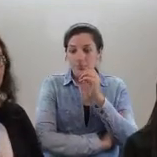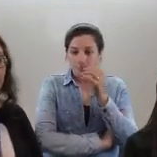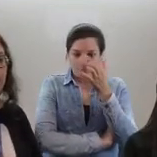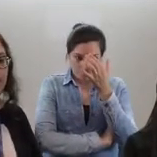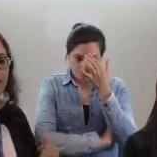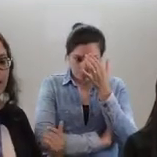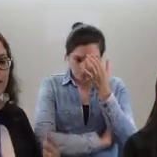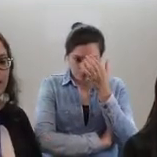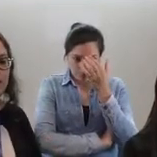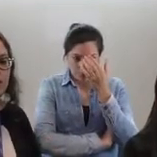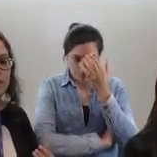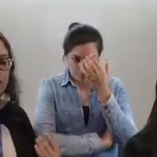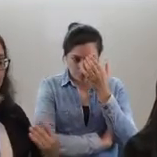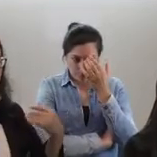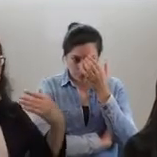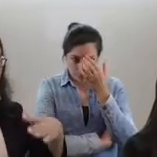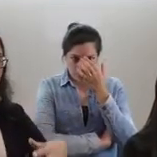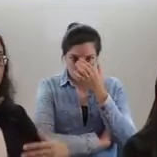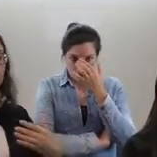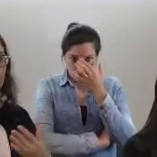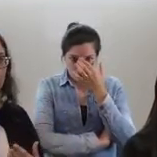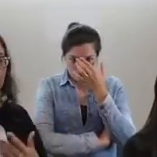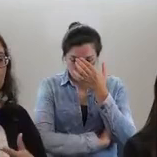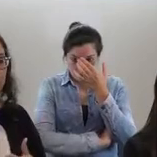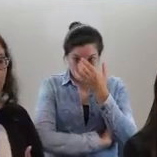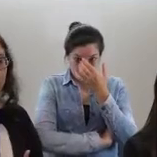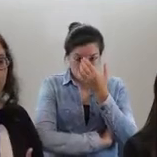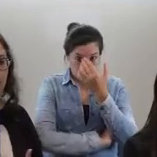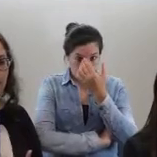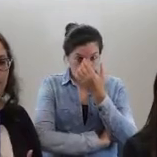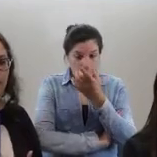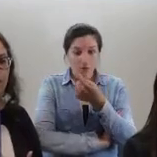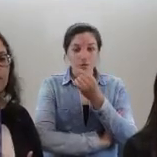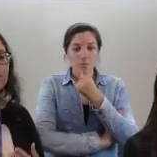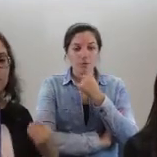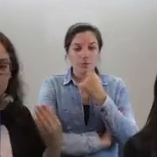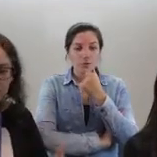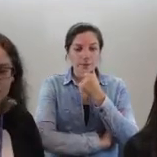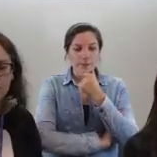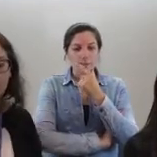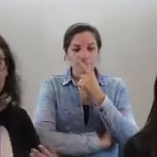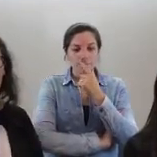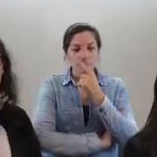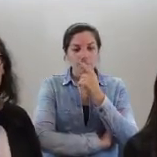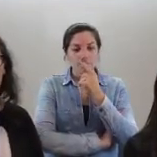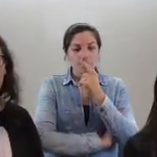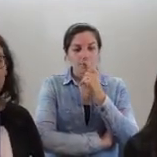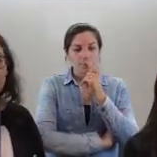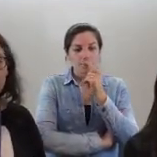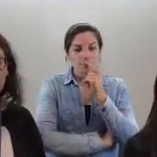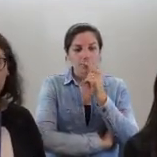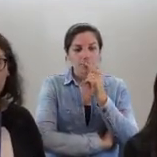biblioteca. Porque tem edições que nem ainda tem na biblioteca, que ainda nem chegou na biblioteca. Já tem disponível E já online. tem disponível